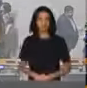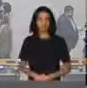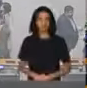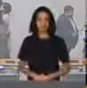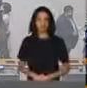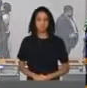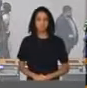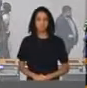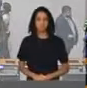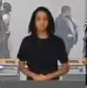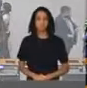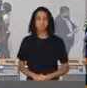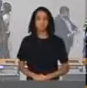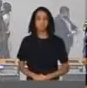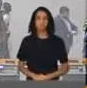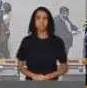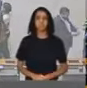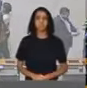Presidente, pela liderança do PTB.